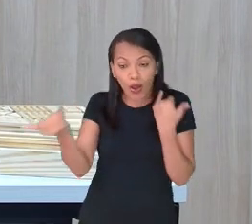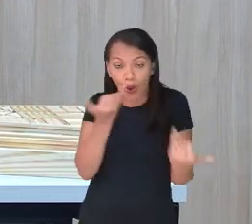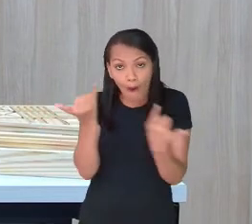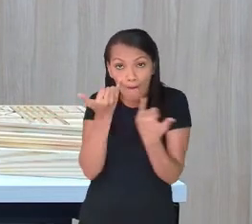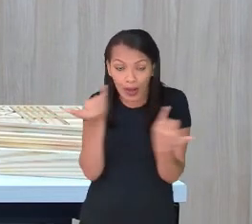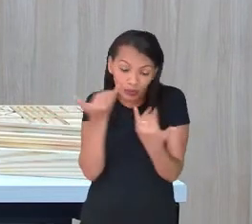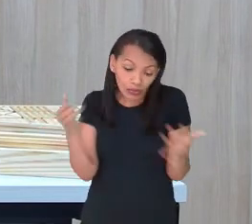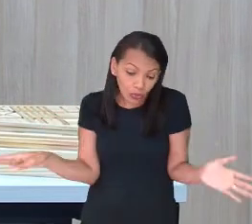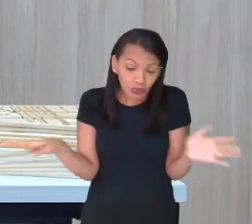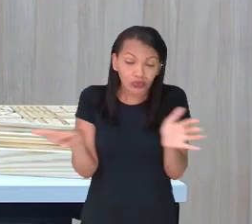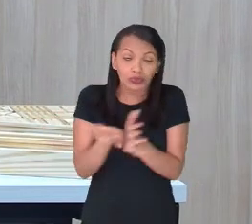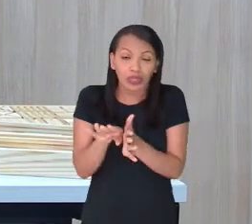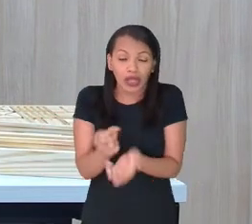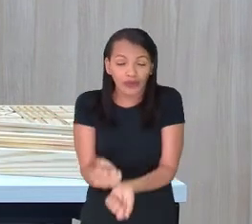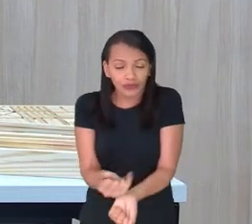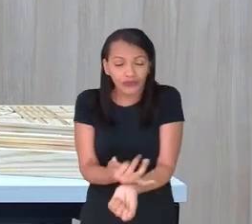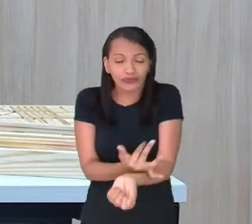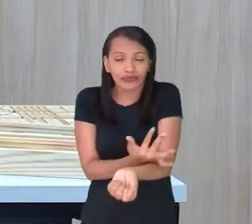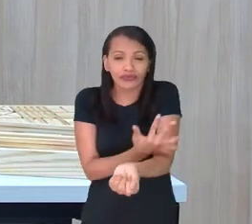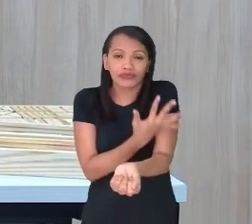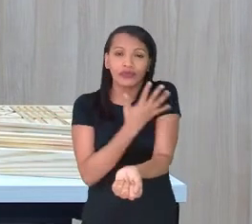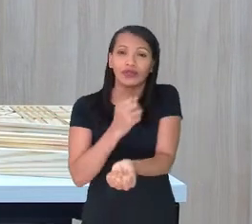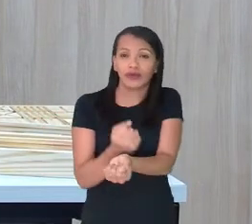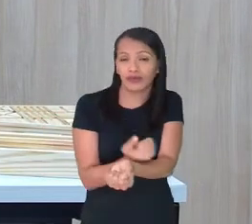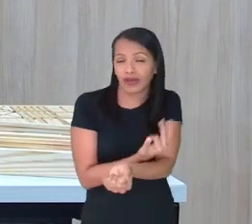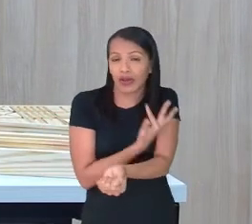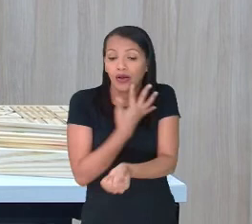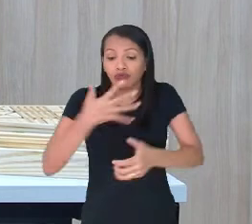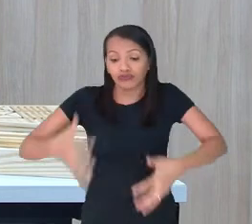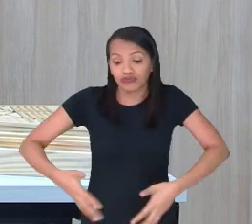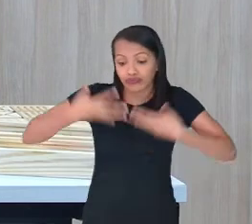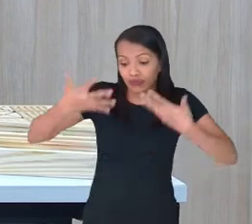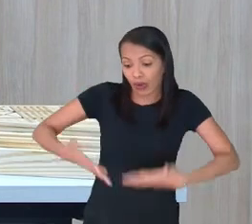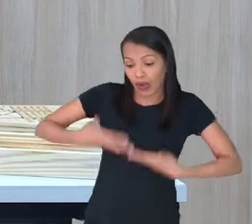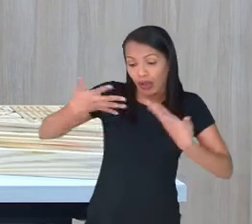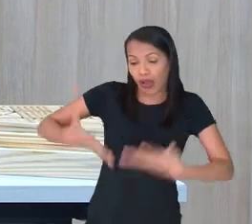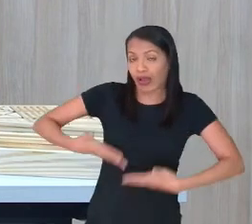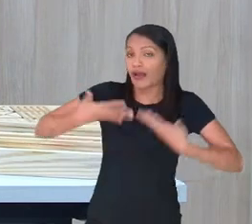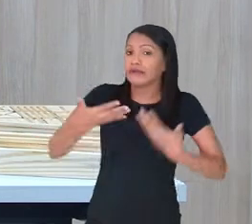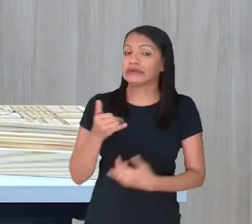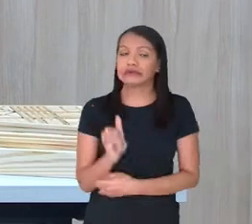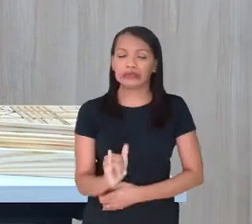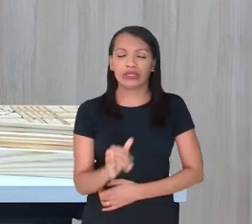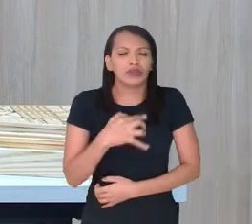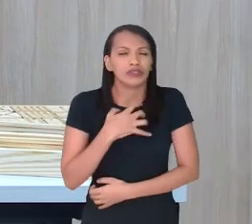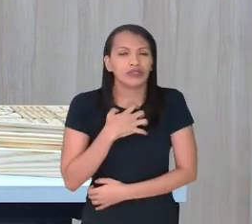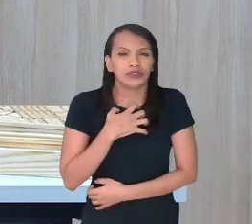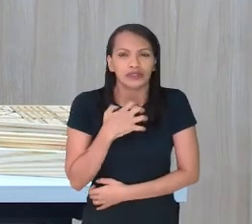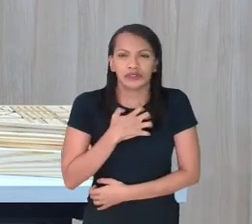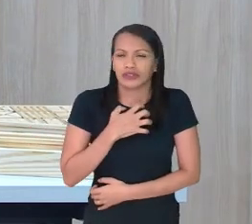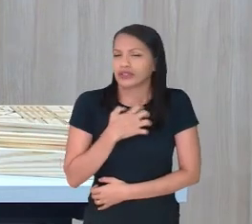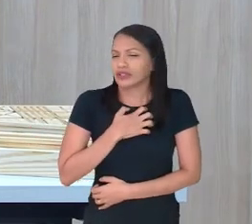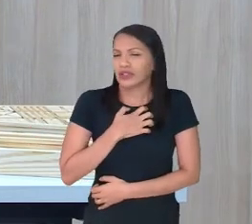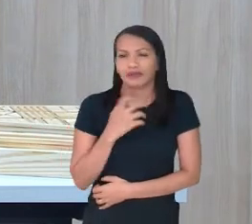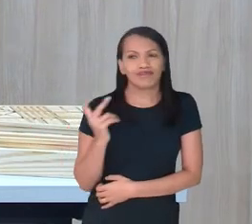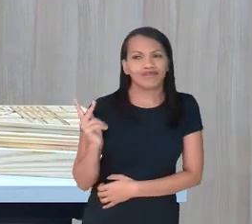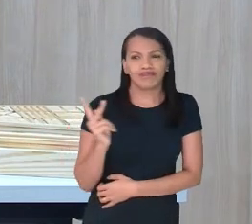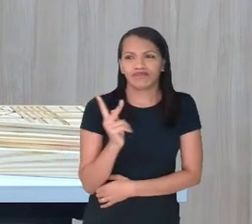chegam com emoções ou motivações. Se ela não chegar com nenhum desses